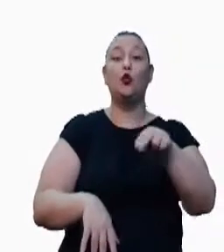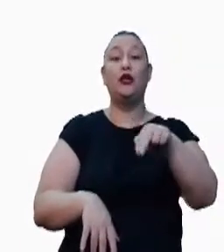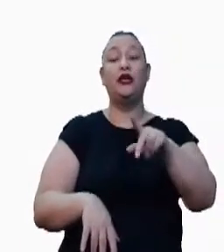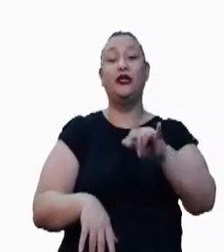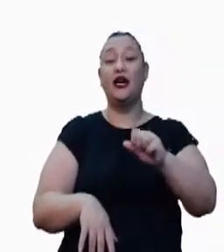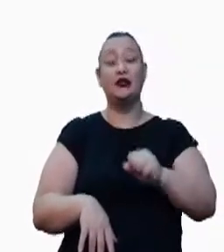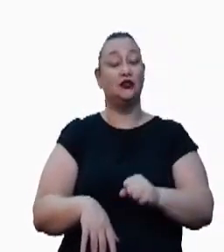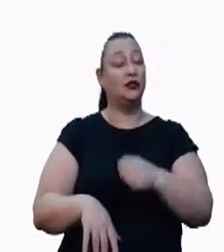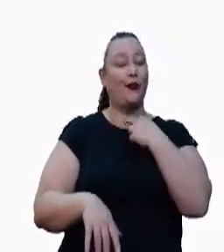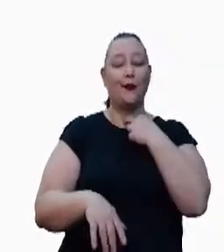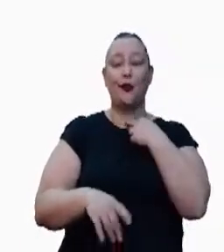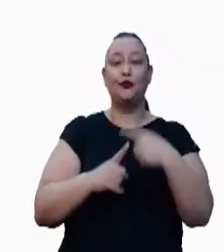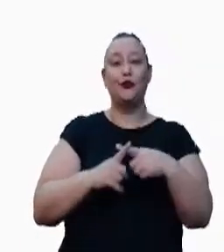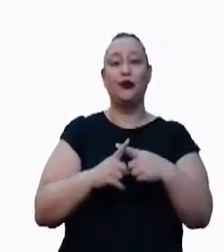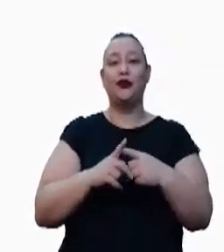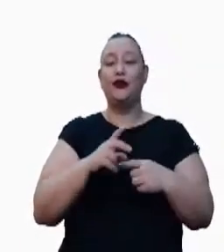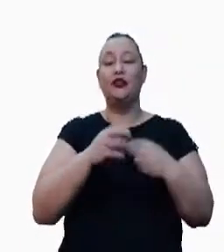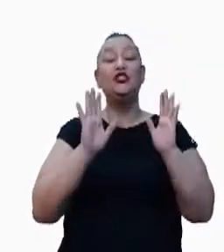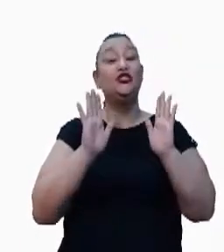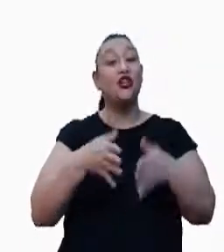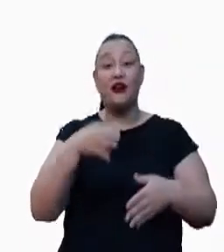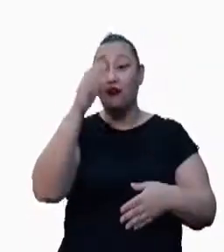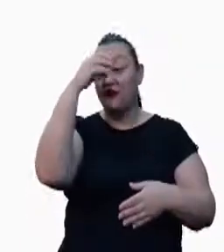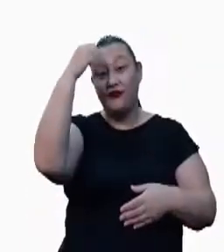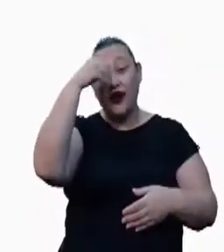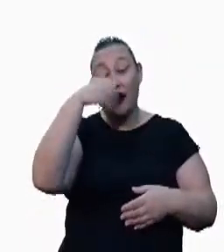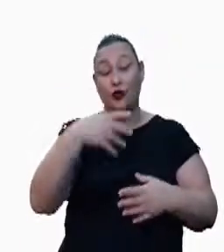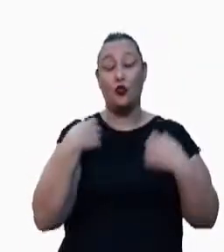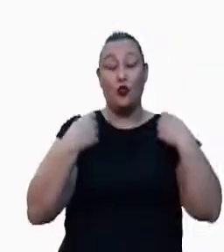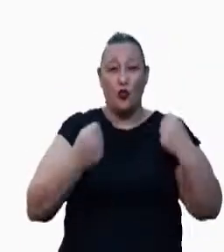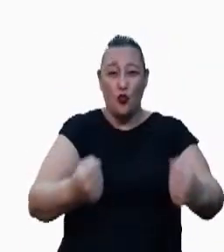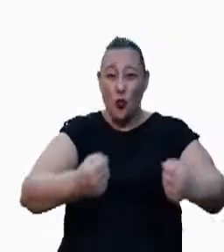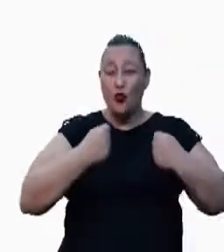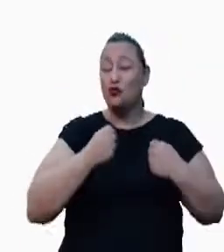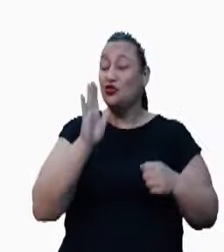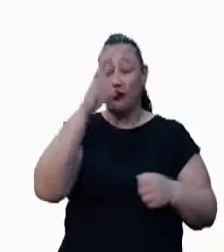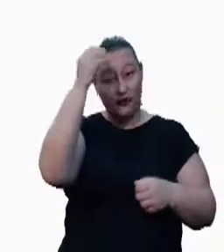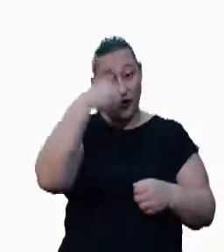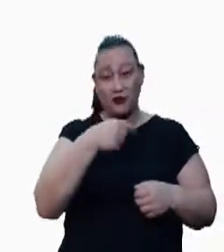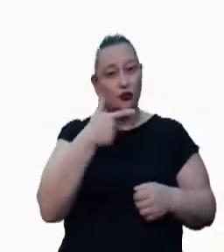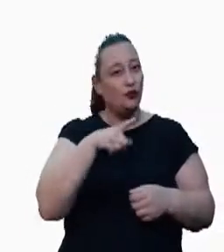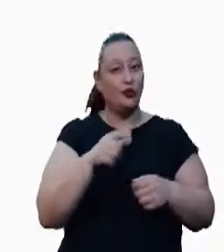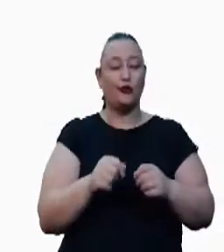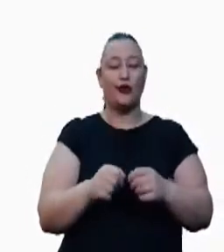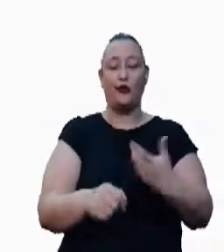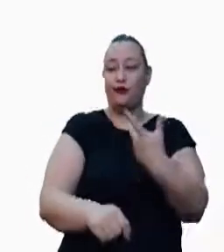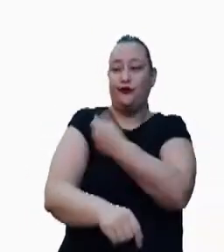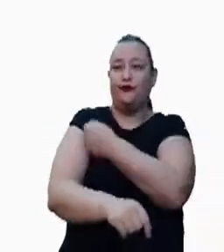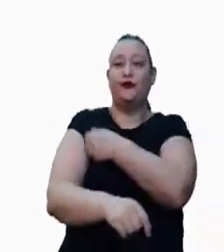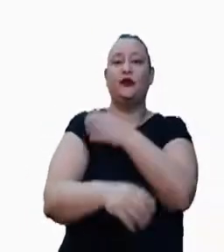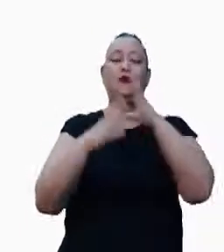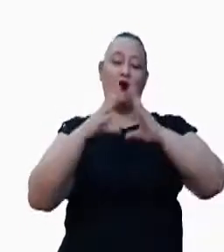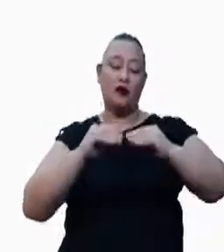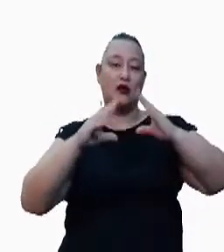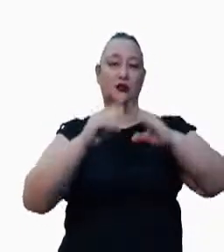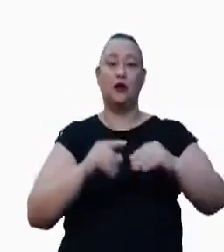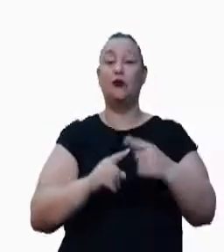força muscular que não é por causa da contração do músculo. Então, não adianta você colocar alguma coisa que vai relaxar o